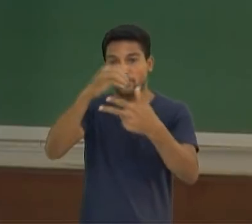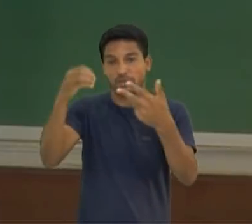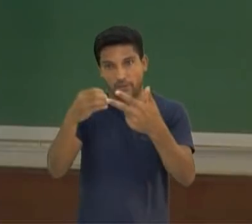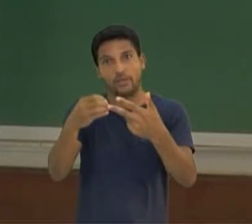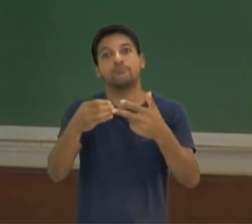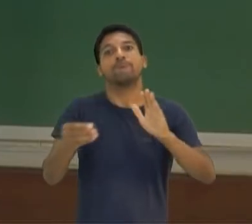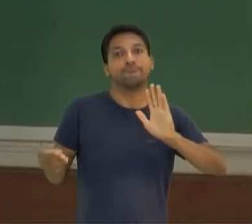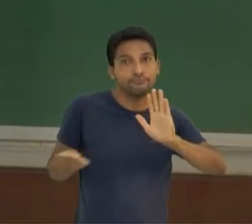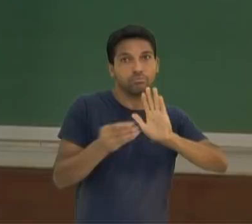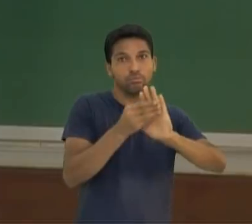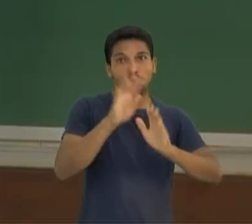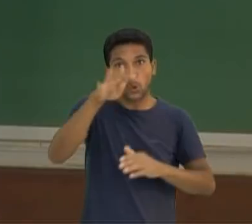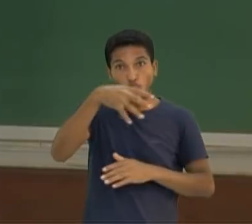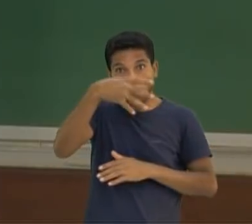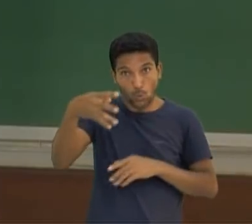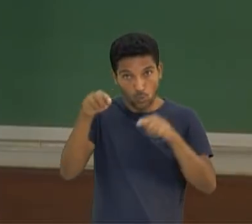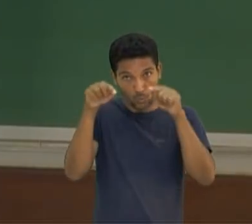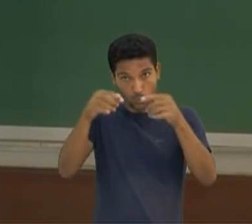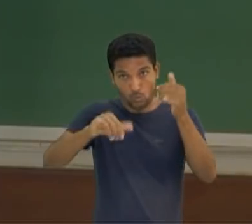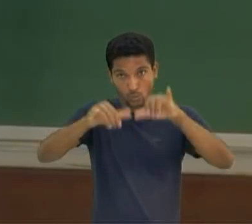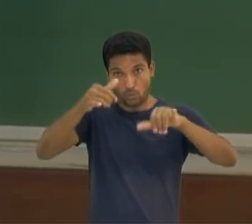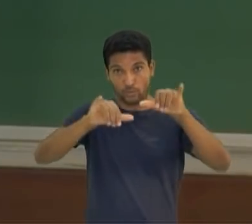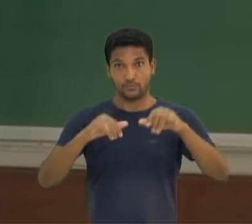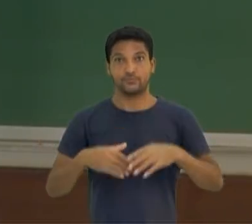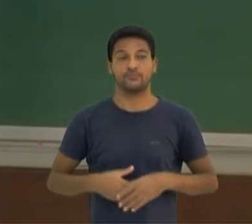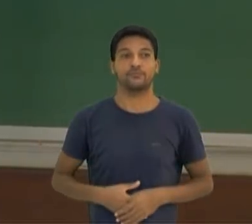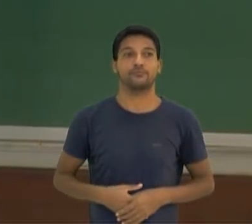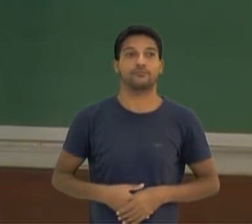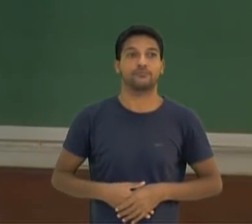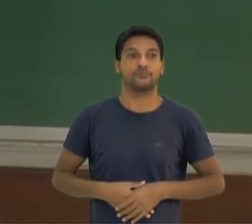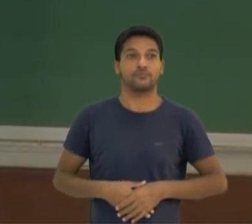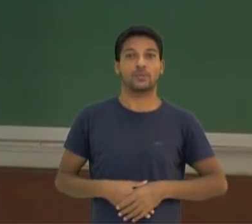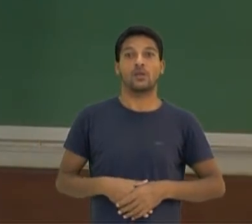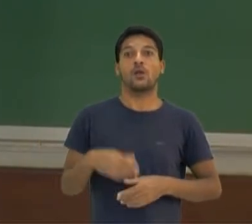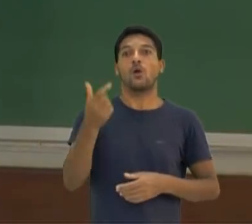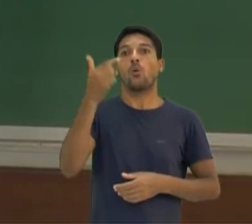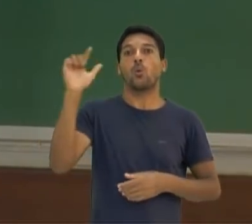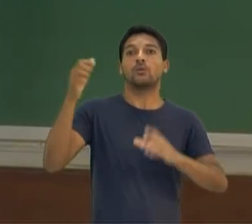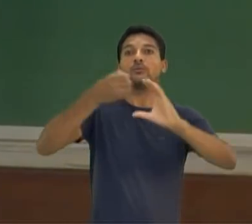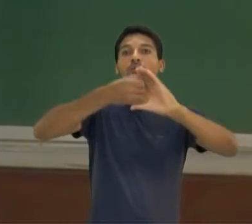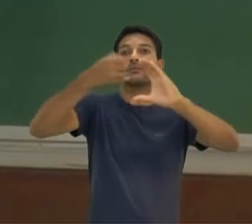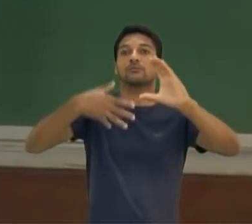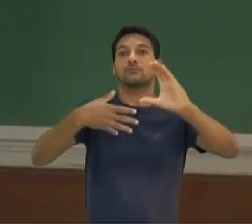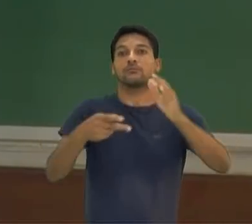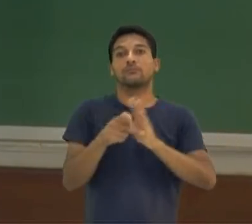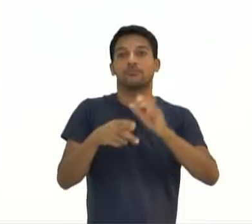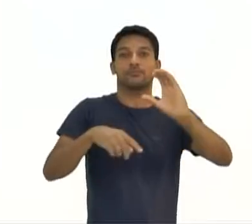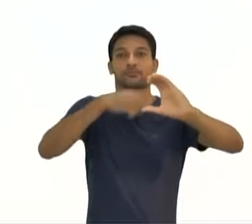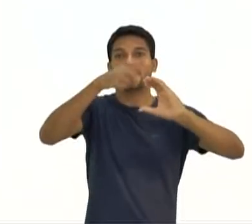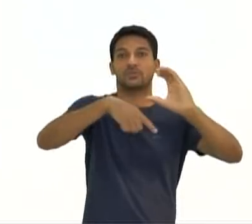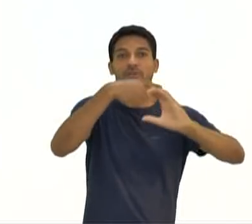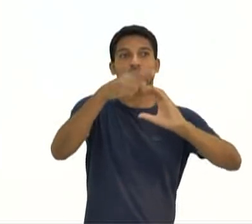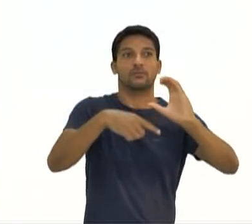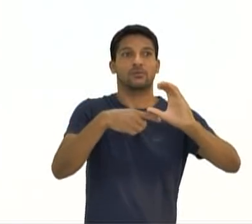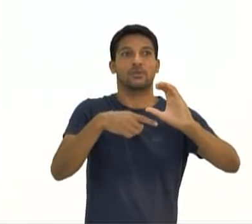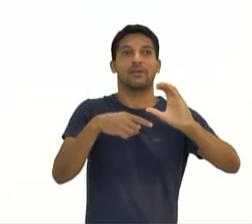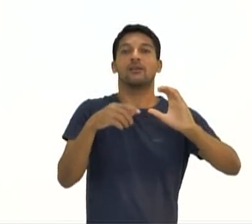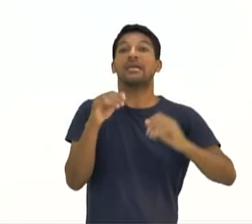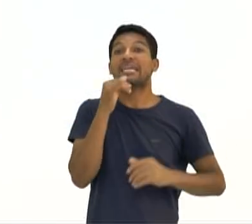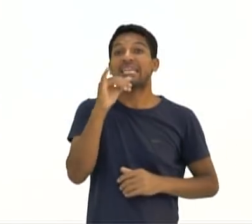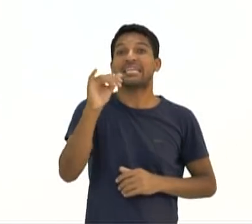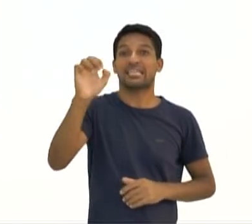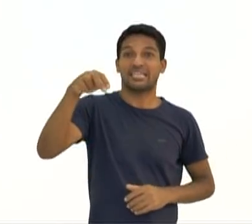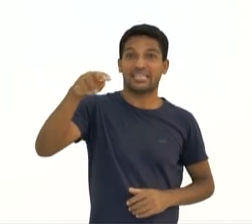Enem. Belezinha? Tranquilo então. Outra característica do carbono, a energia de ionização, né?